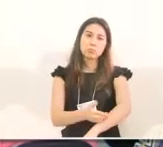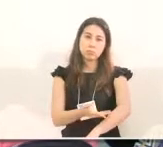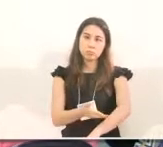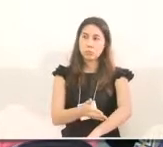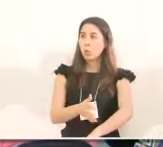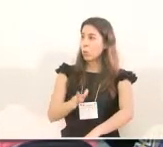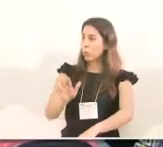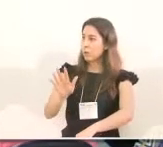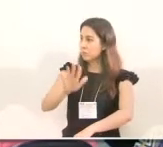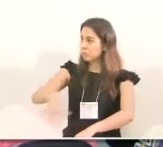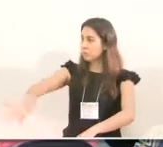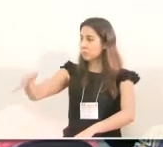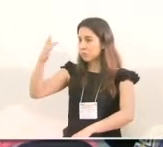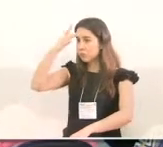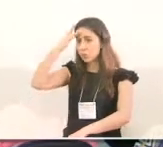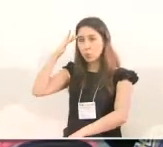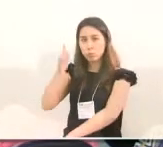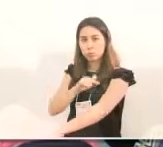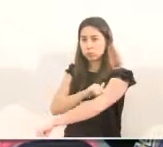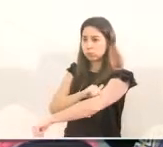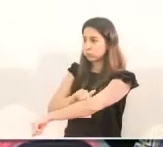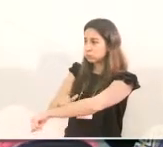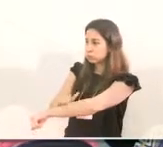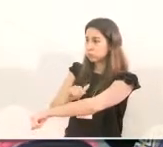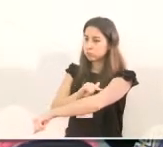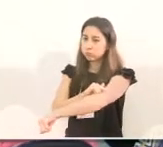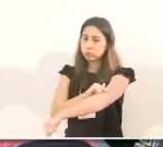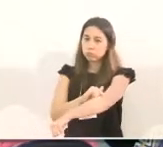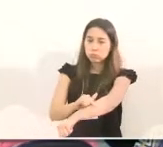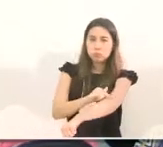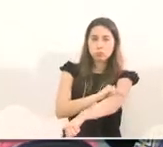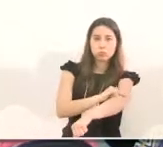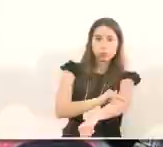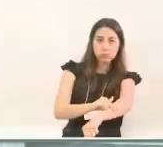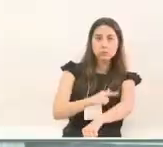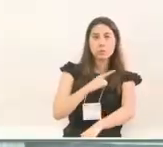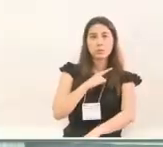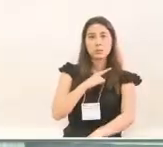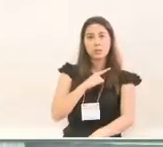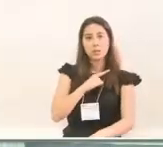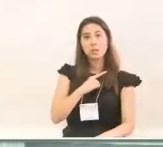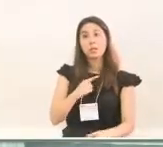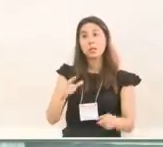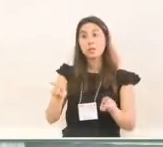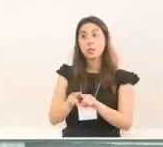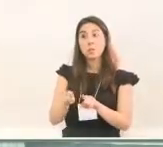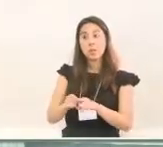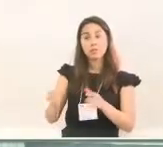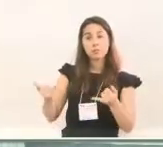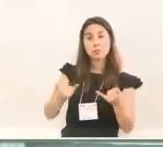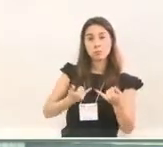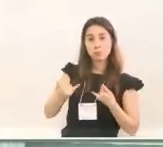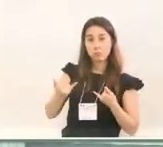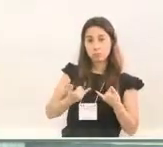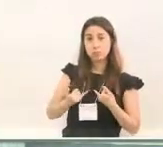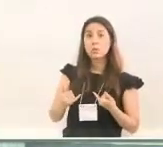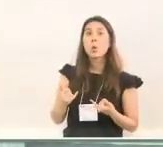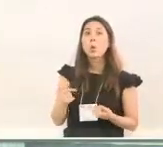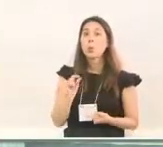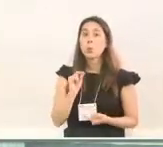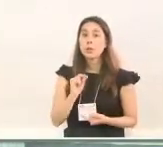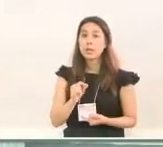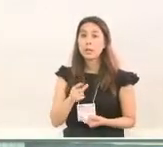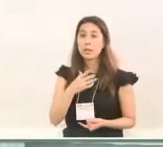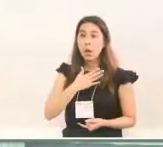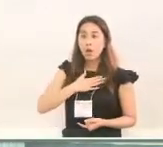o próximo porque conta-se e que nessas caçadas dele ele era obcecado e ele e